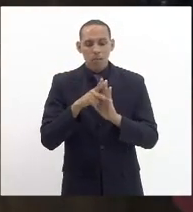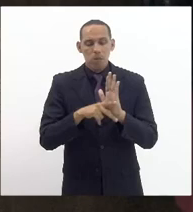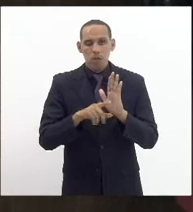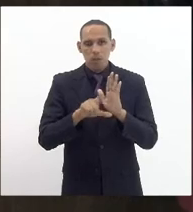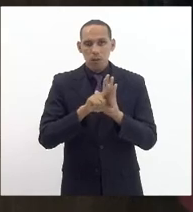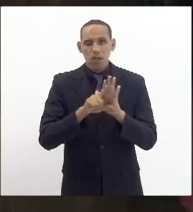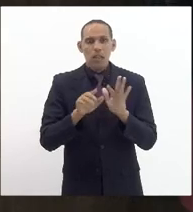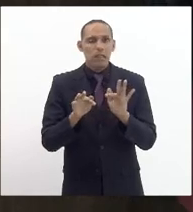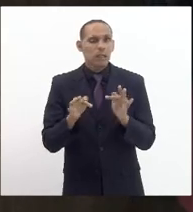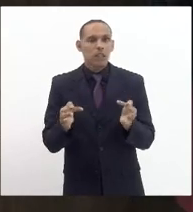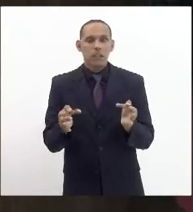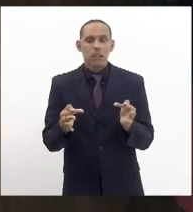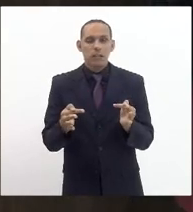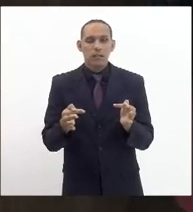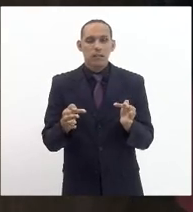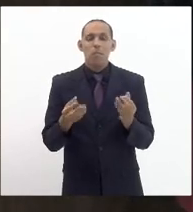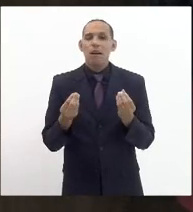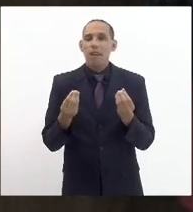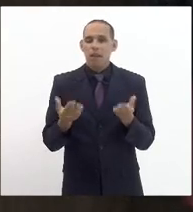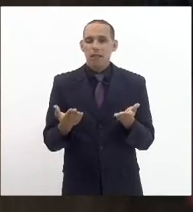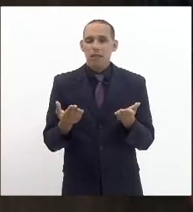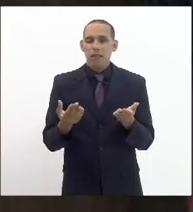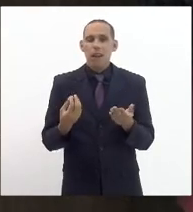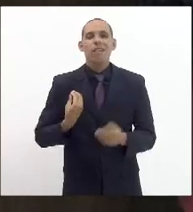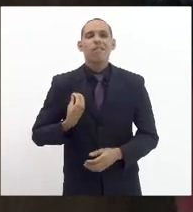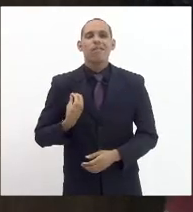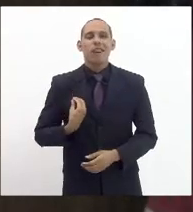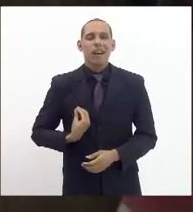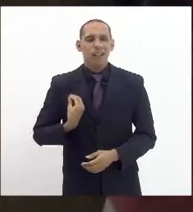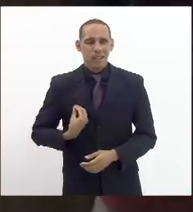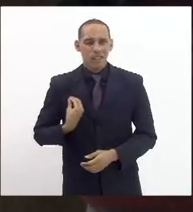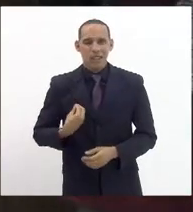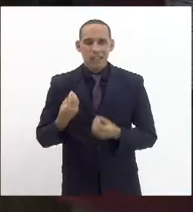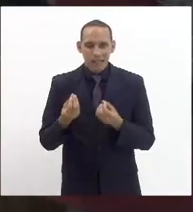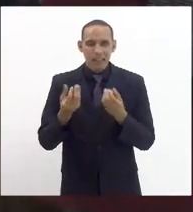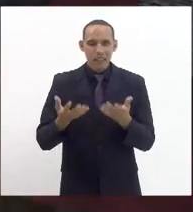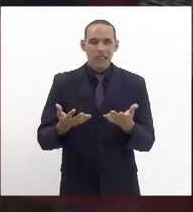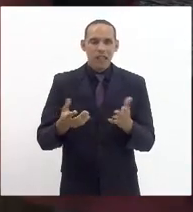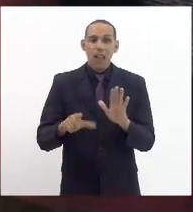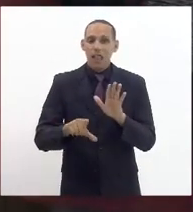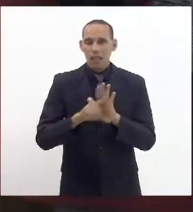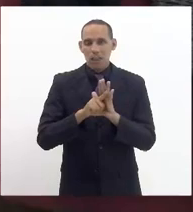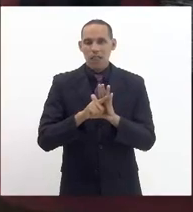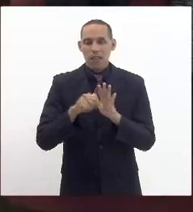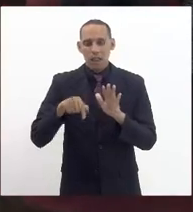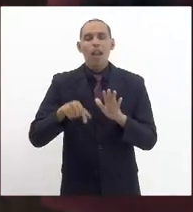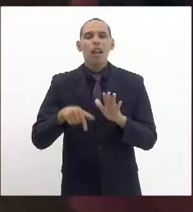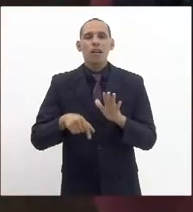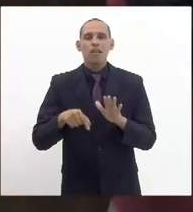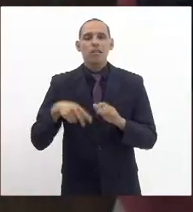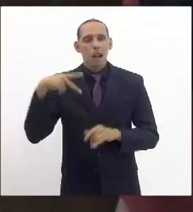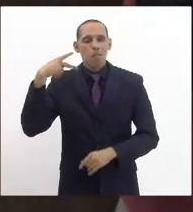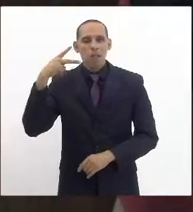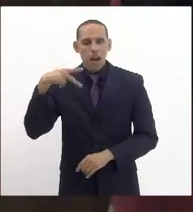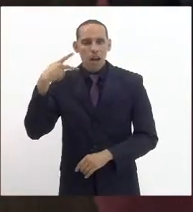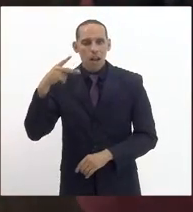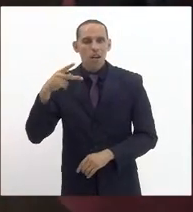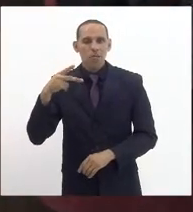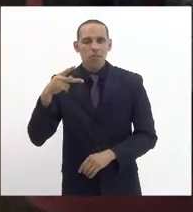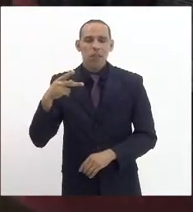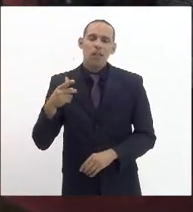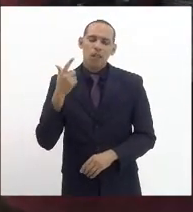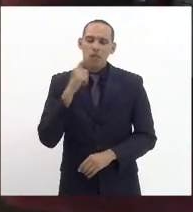é para dar validade legal ao que esse parlamento já pratica há bastante tempo,